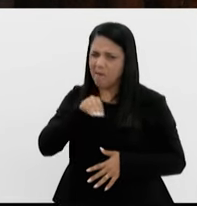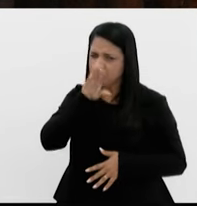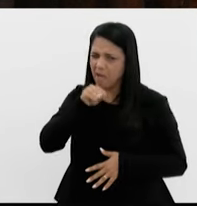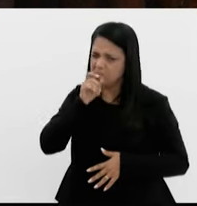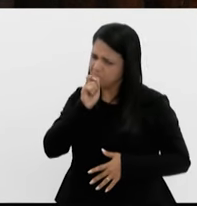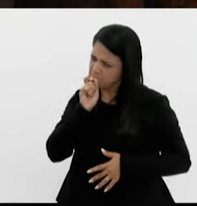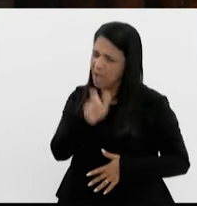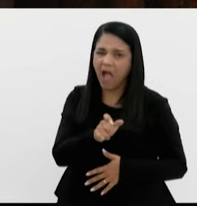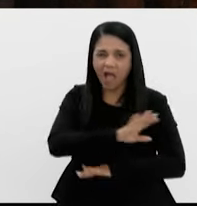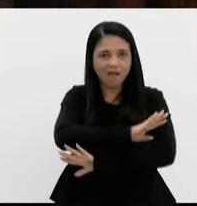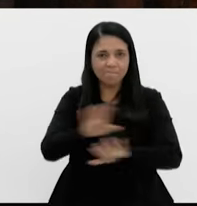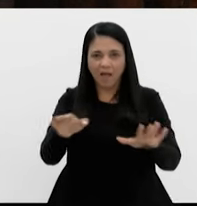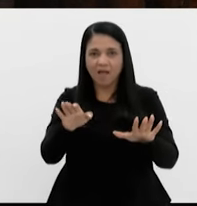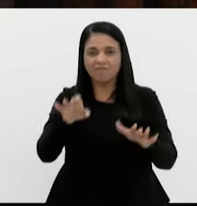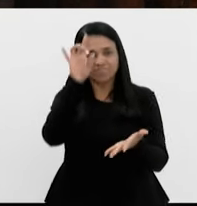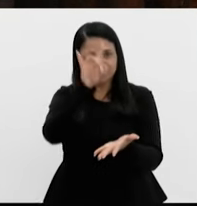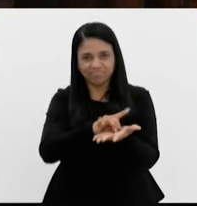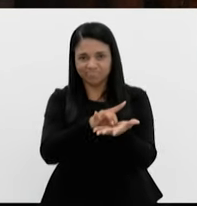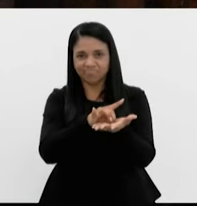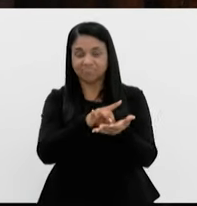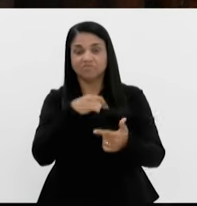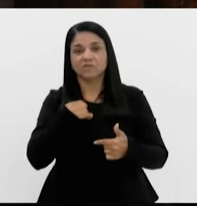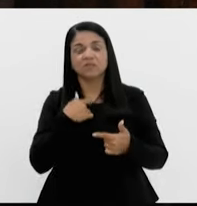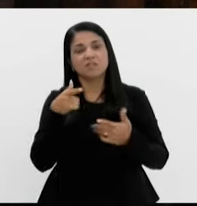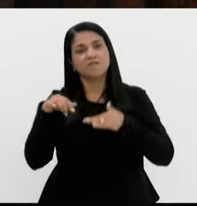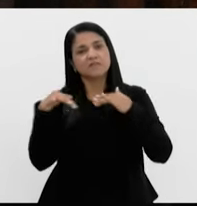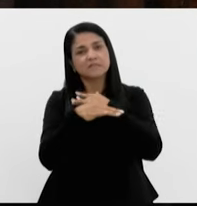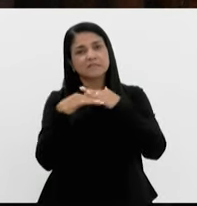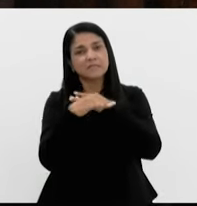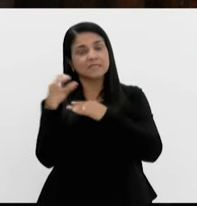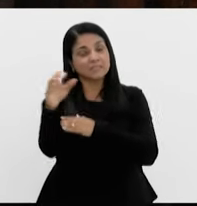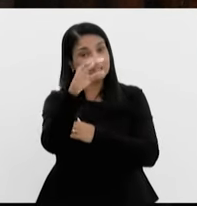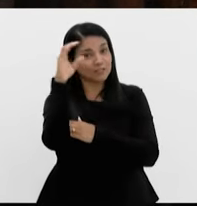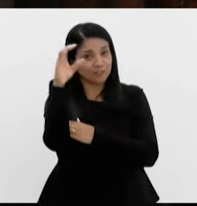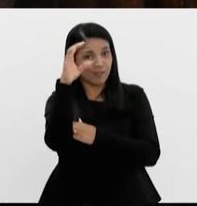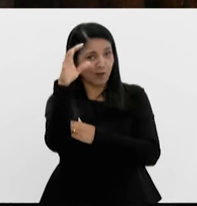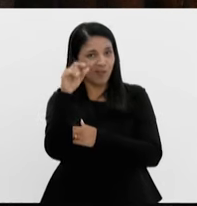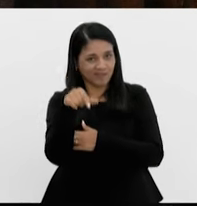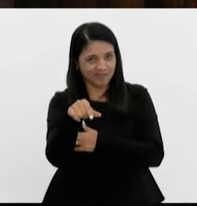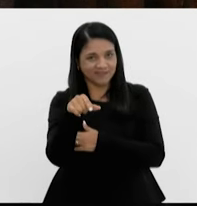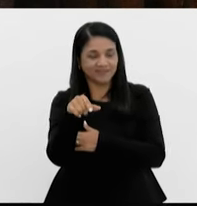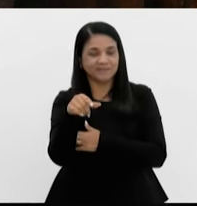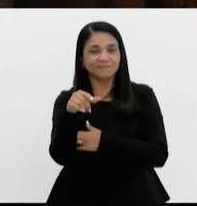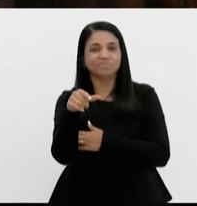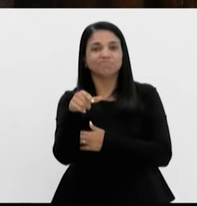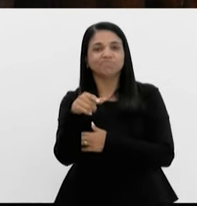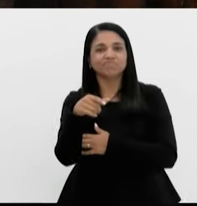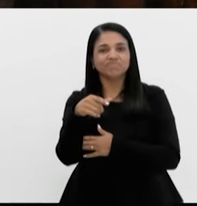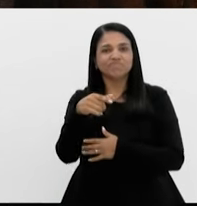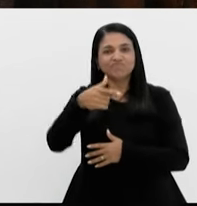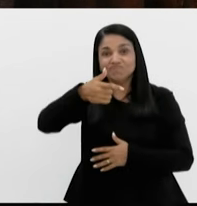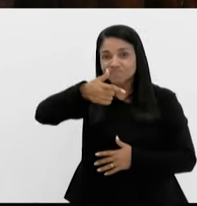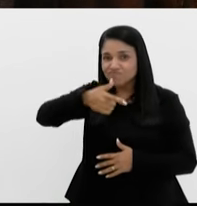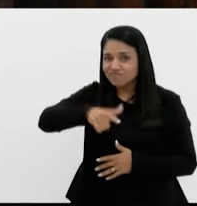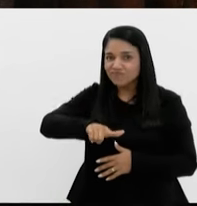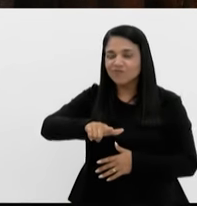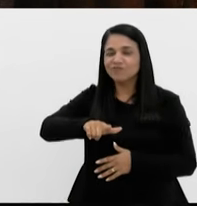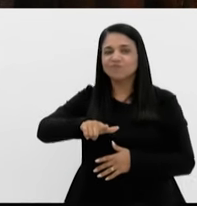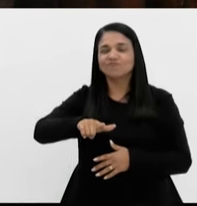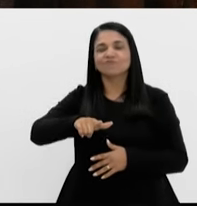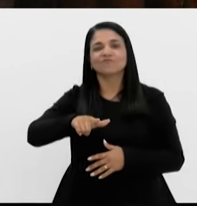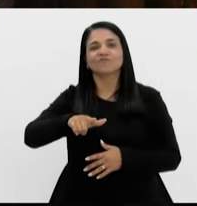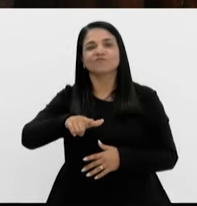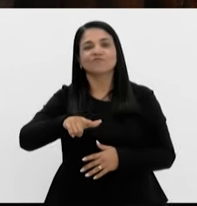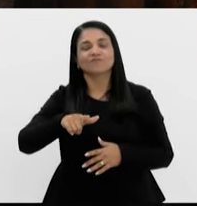então a gente falava sobre a cidade de Niterói de mais um tapa na cara da cidade